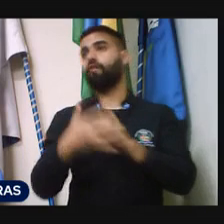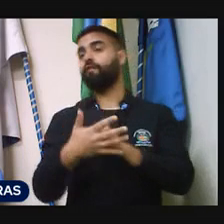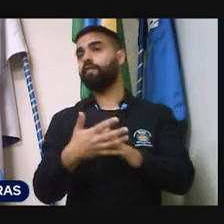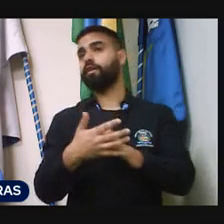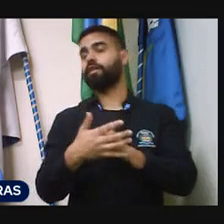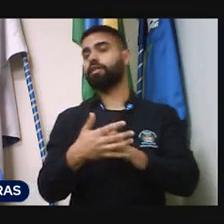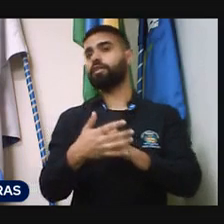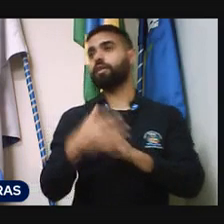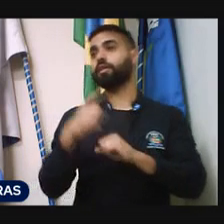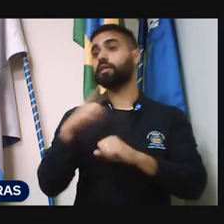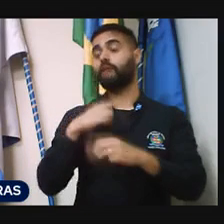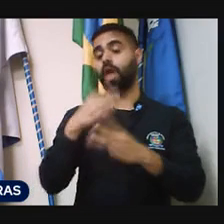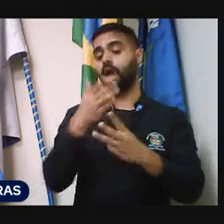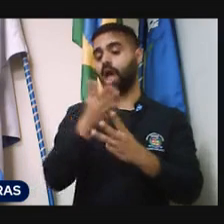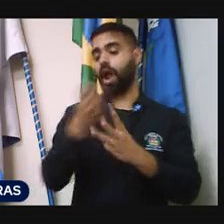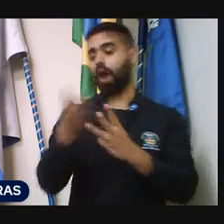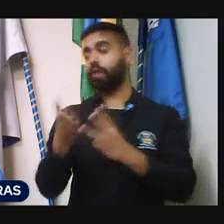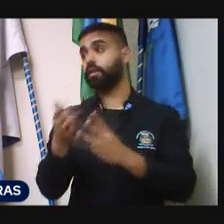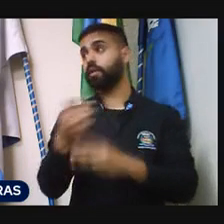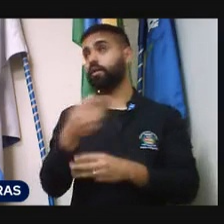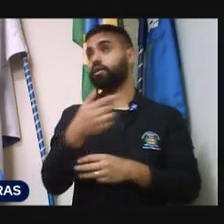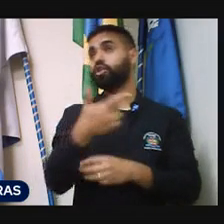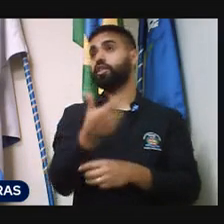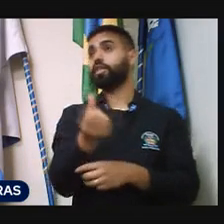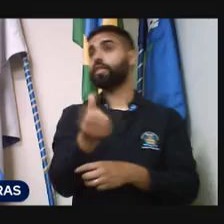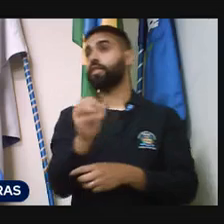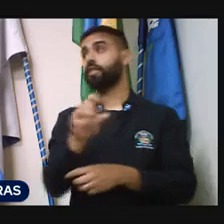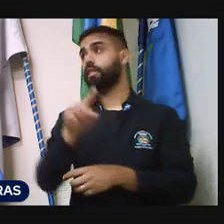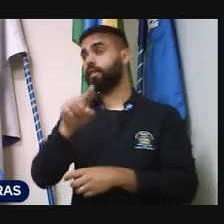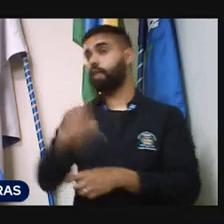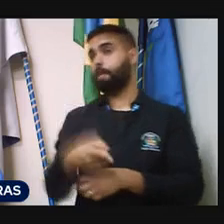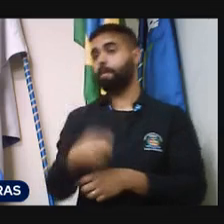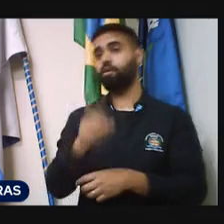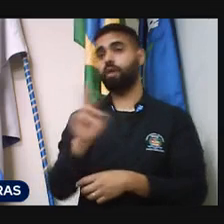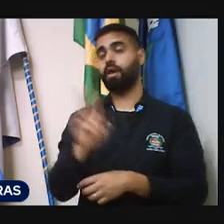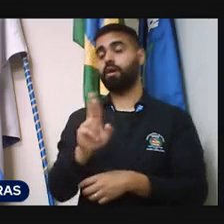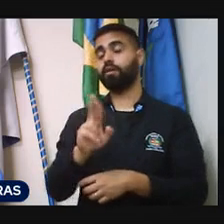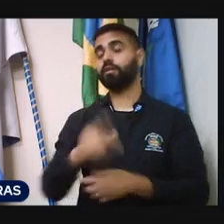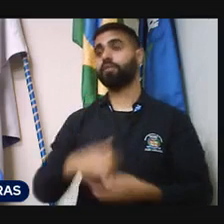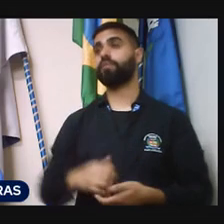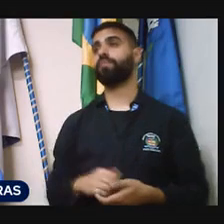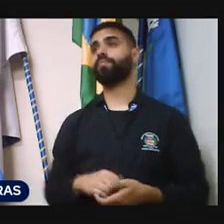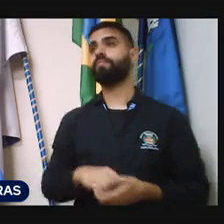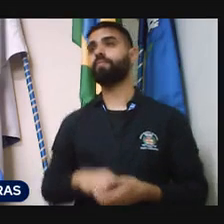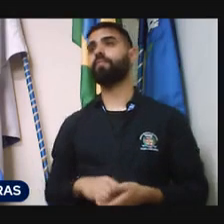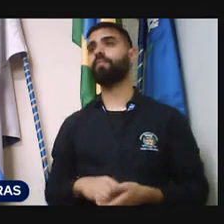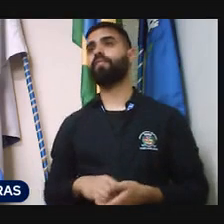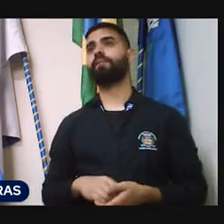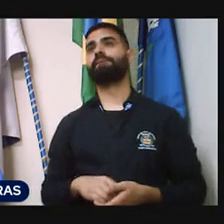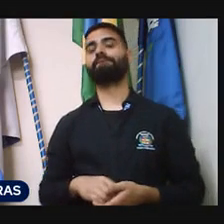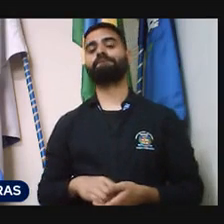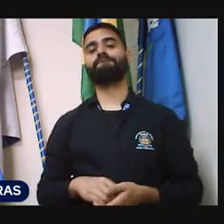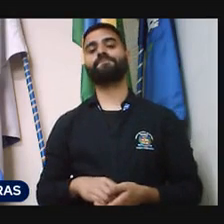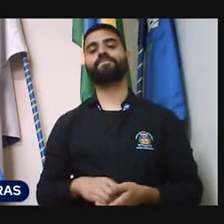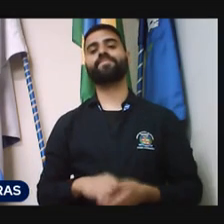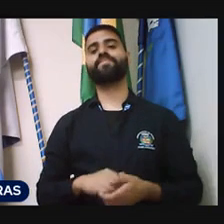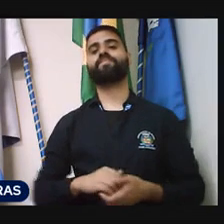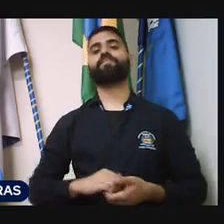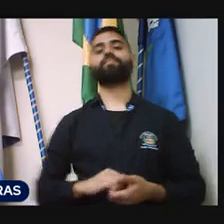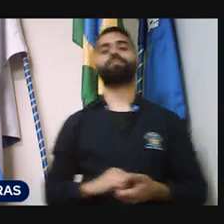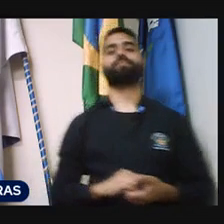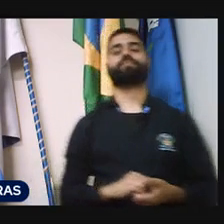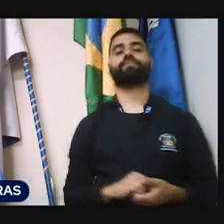240/60 45 Centro 260 mil mais do que isso